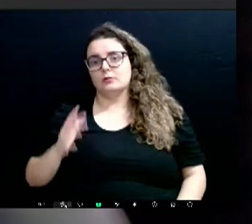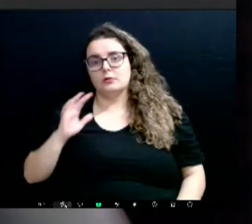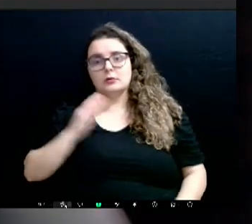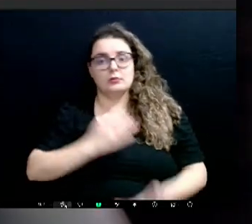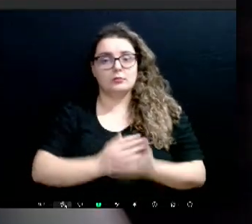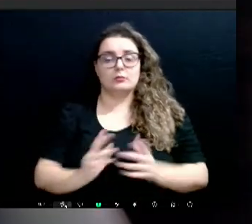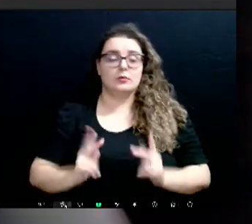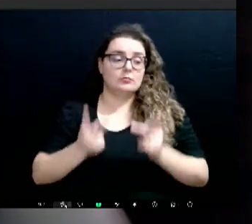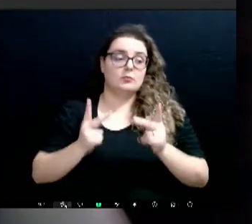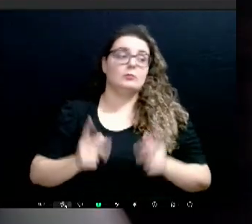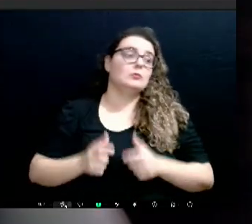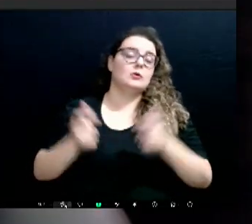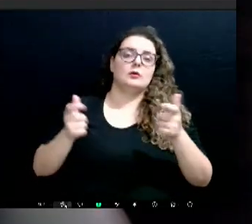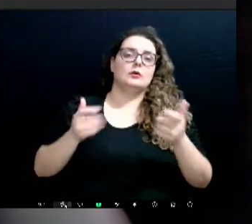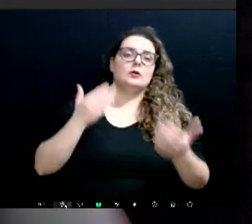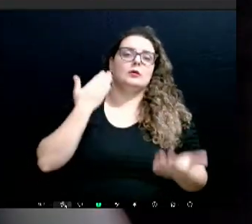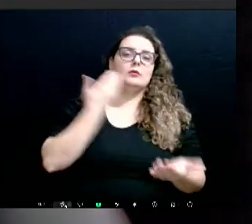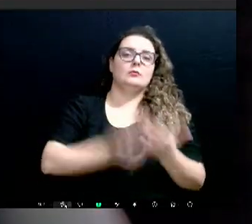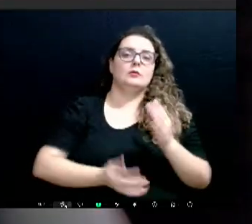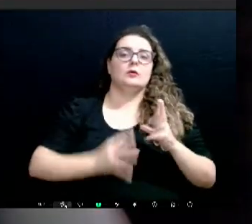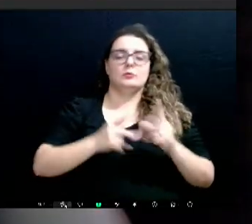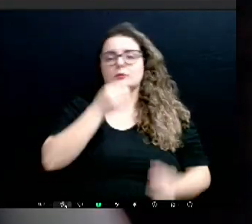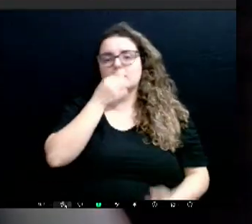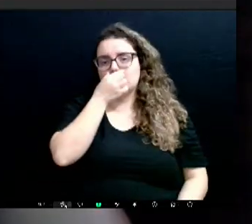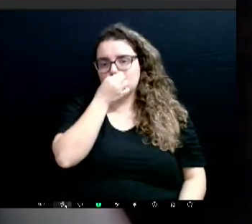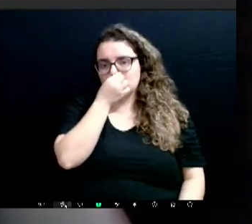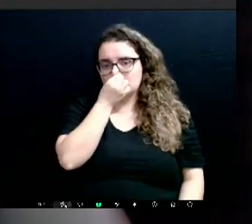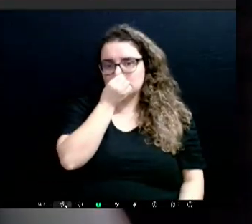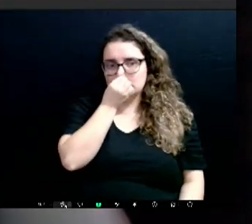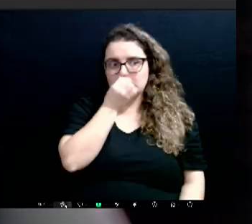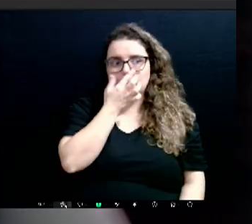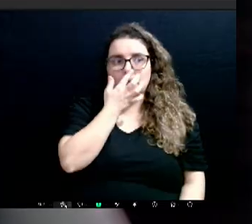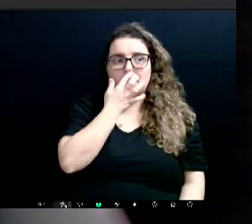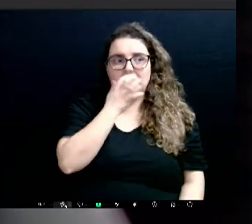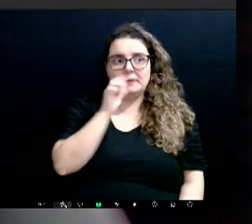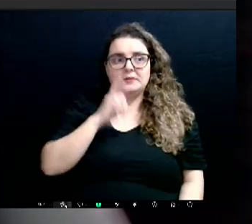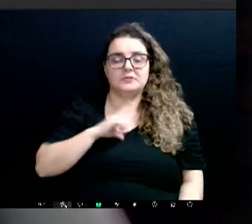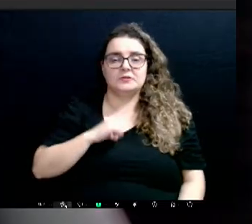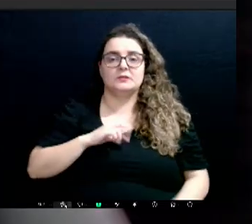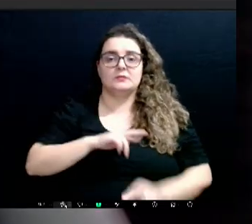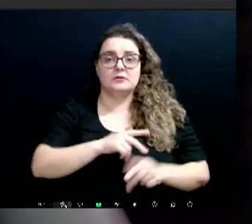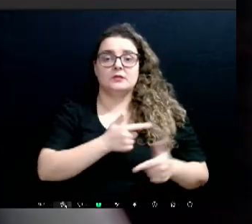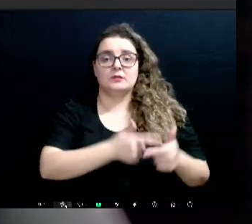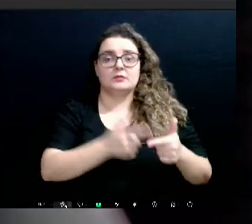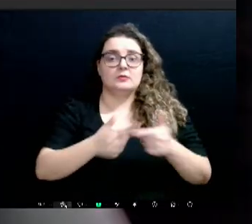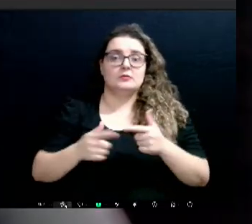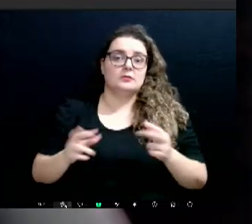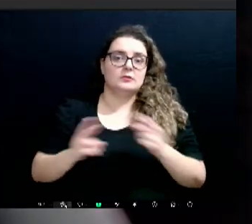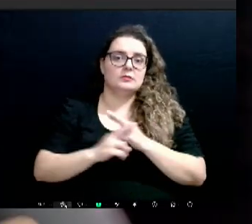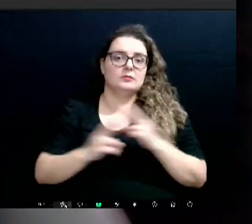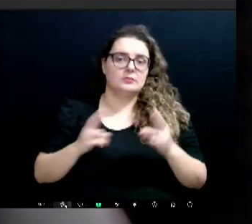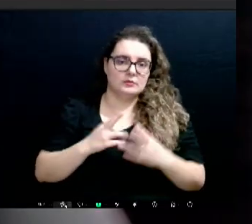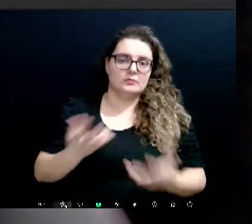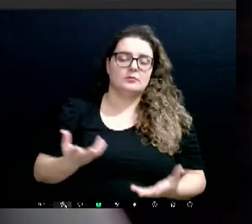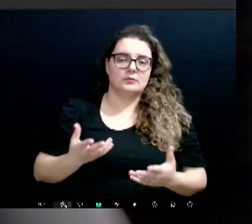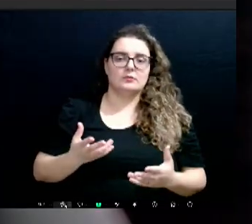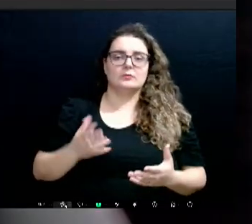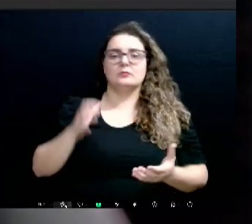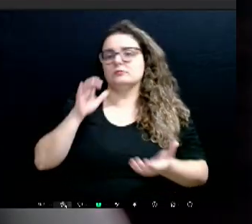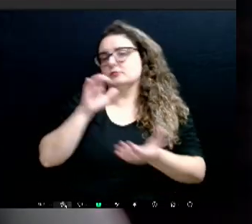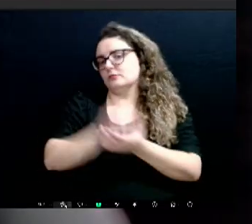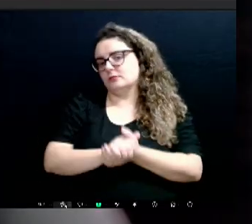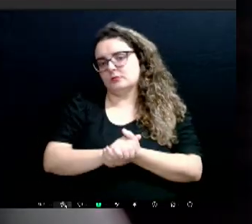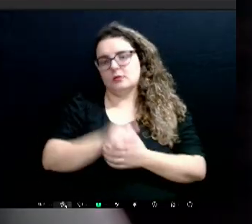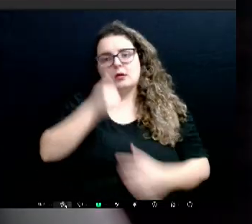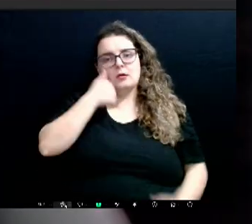eu perco tudo de uma vez. E isso tem desencadeado muitos problemas dentro de relacionamentos, né? O cônjuge ou mães me